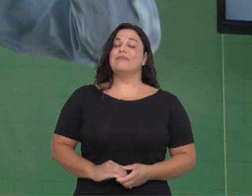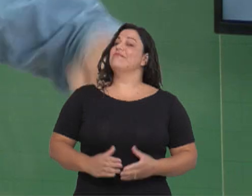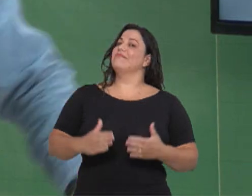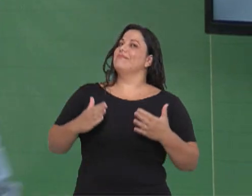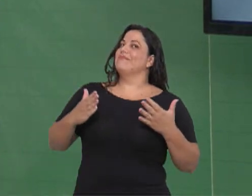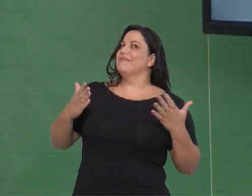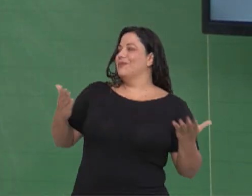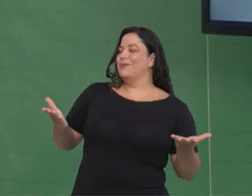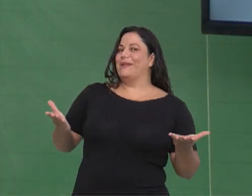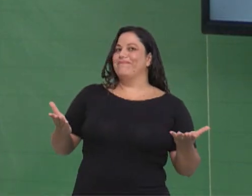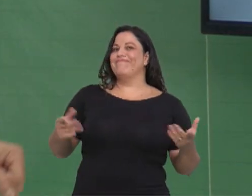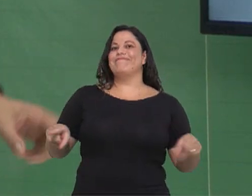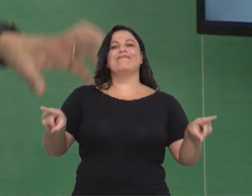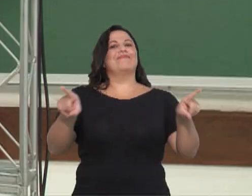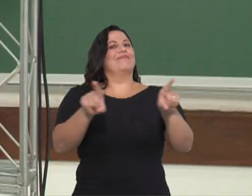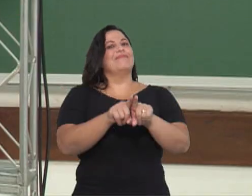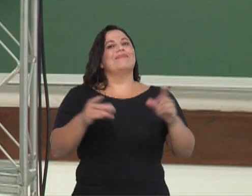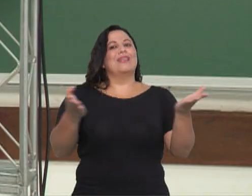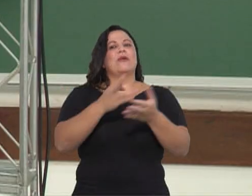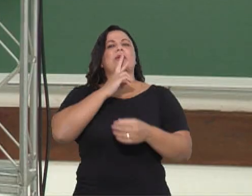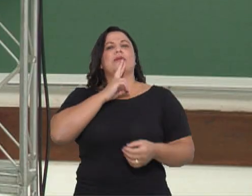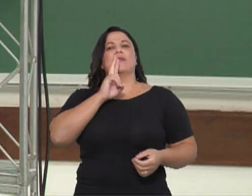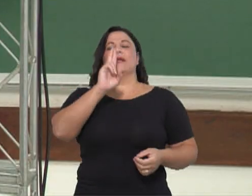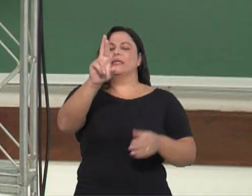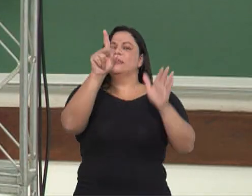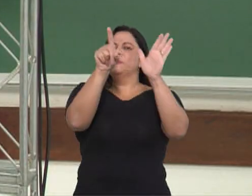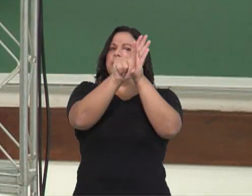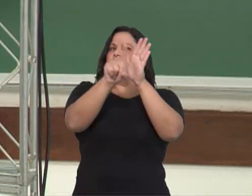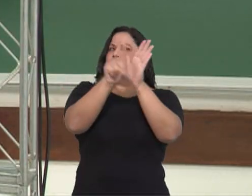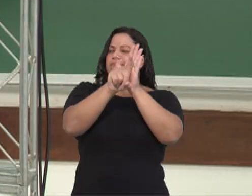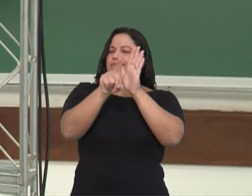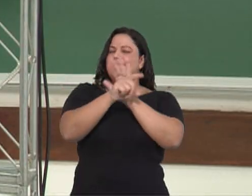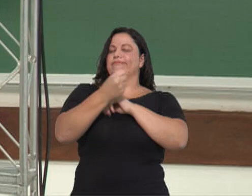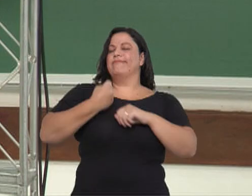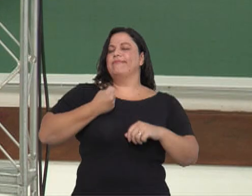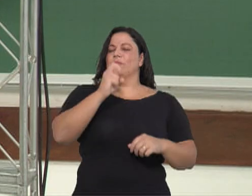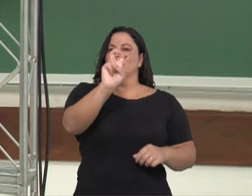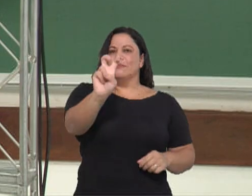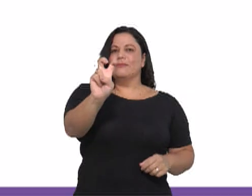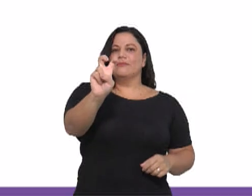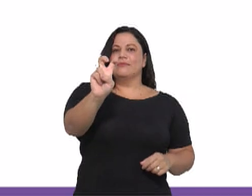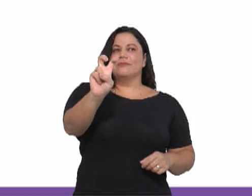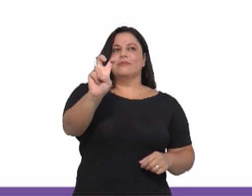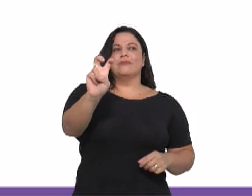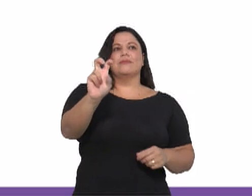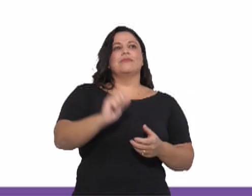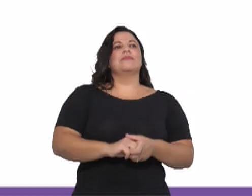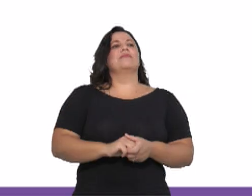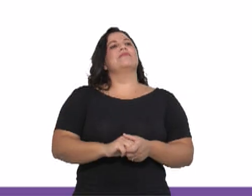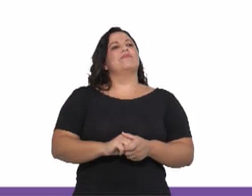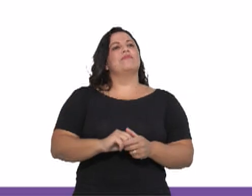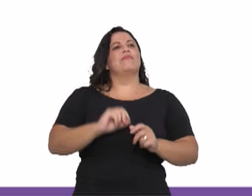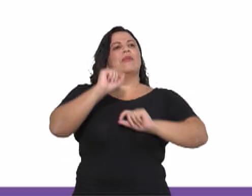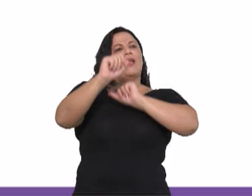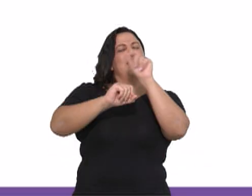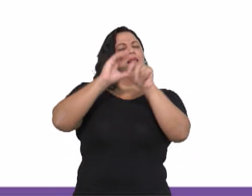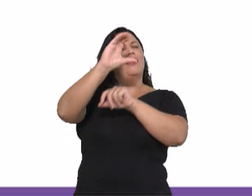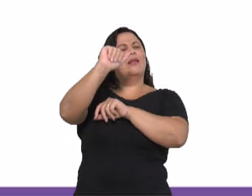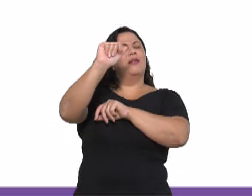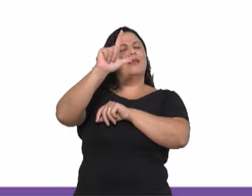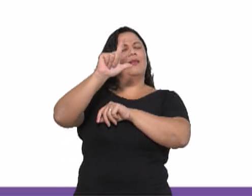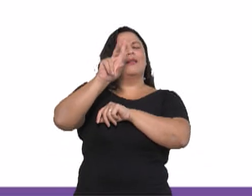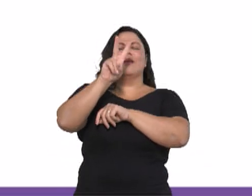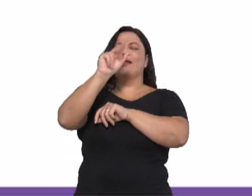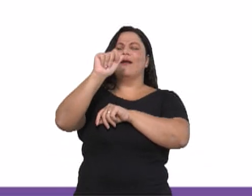Muito bem, voltamos aqui com a resolução do nosso quiz número 5. Nas cavalhadas, as coreografias procuram ensinar a